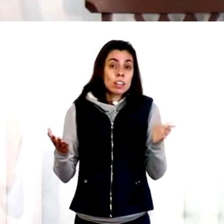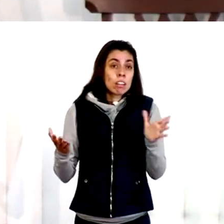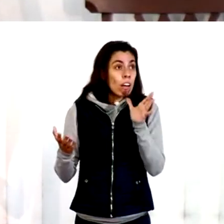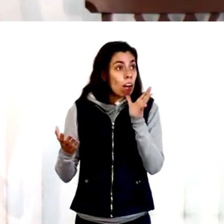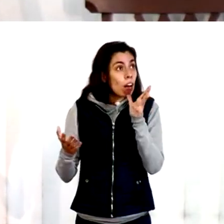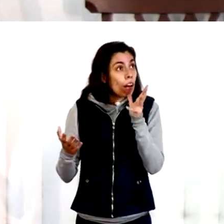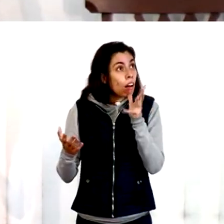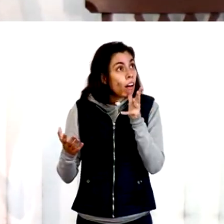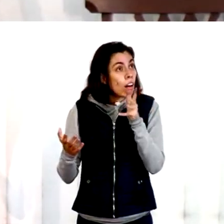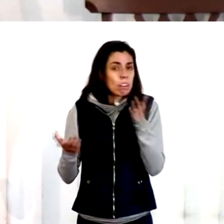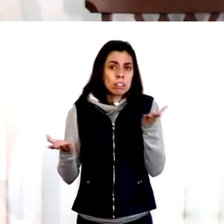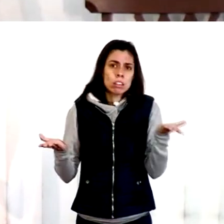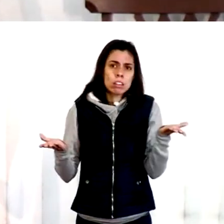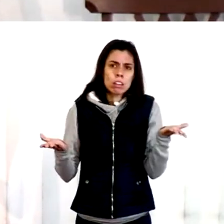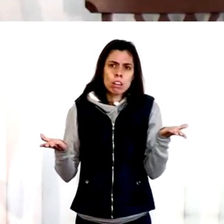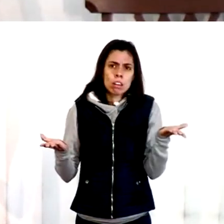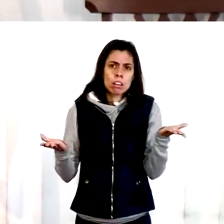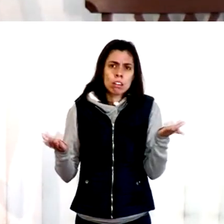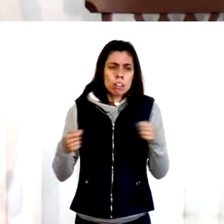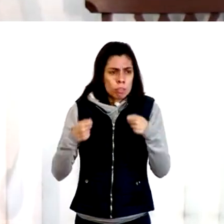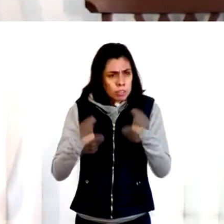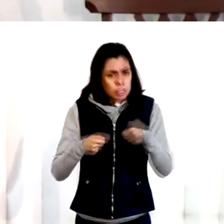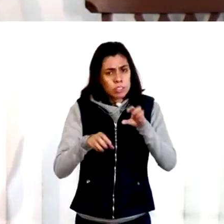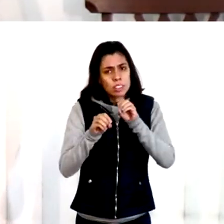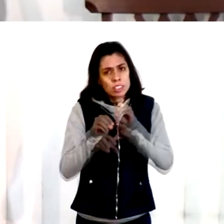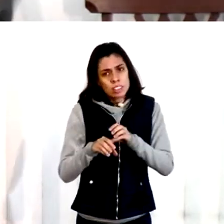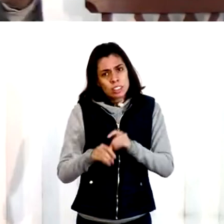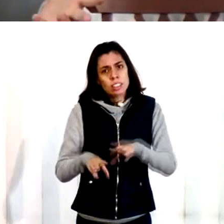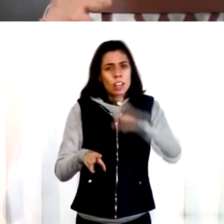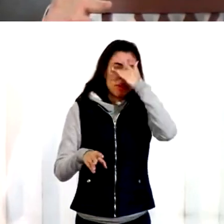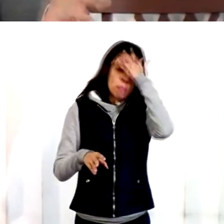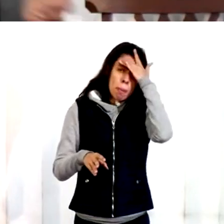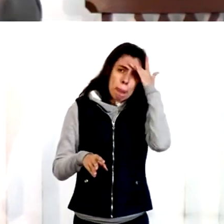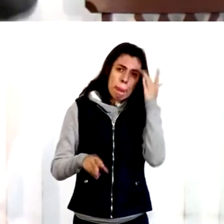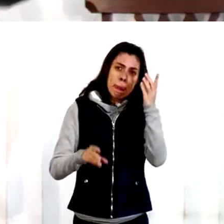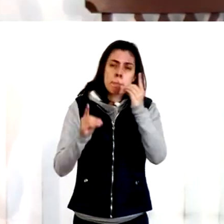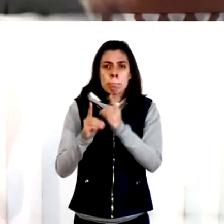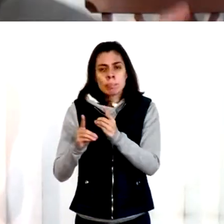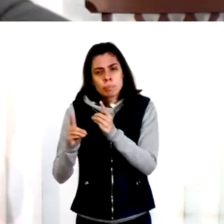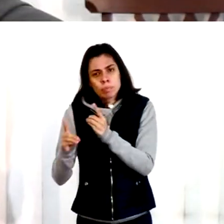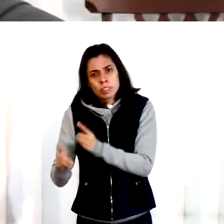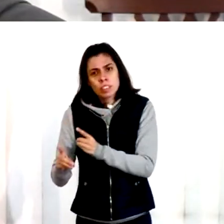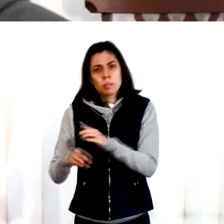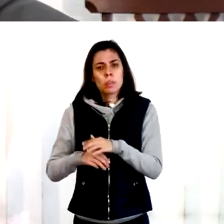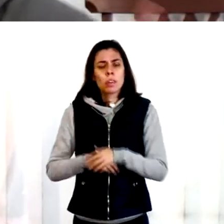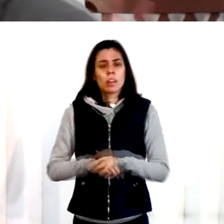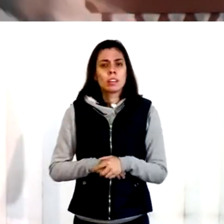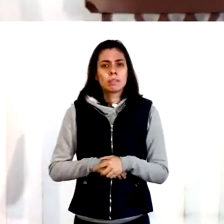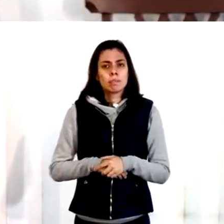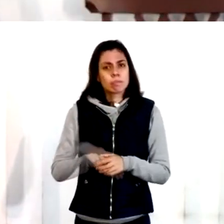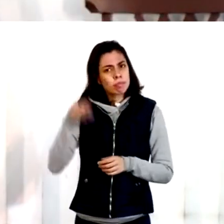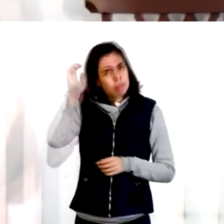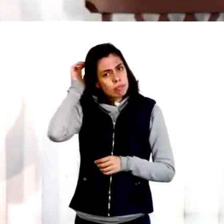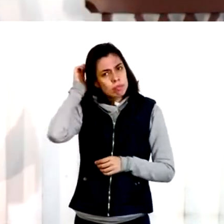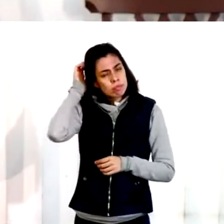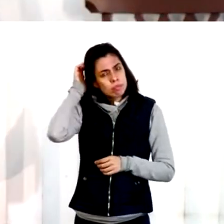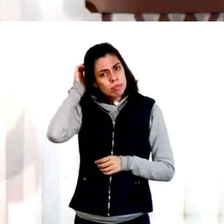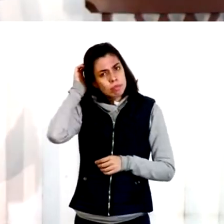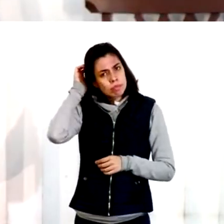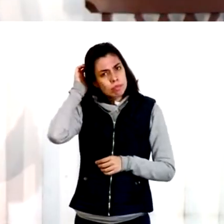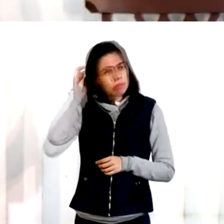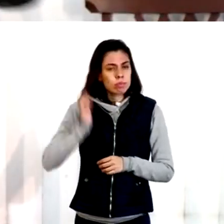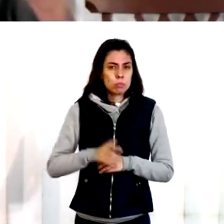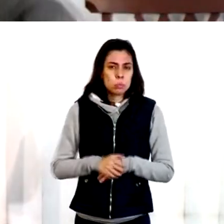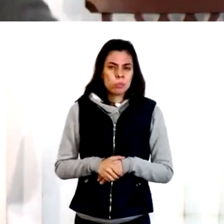precisamos discipular pessoas, precisamos cuidar de pessoas que estão caídas pelos cantos e nós estamos andando